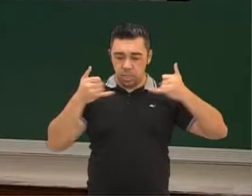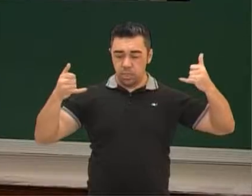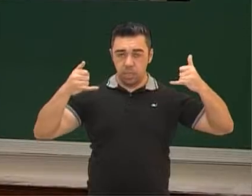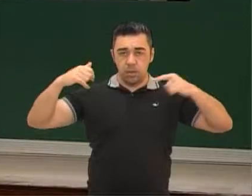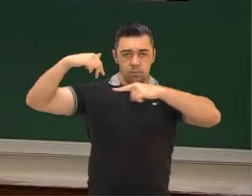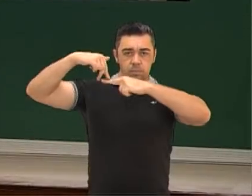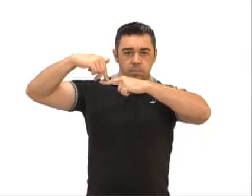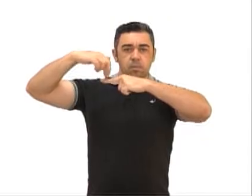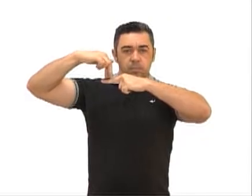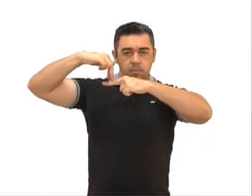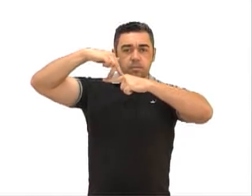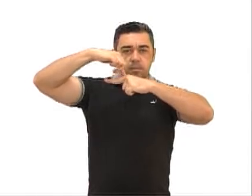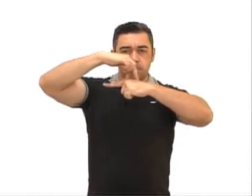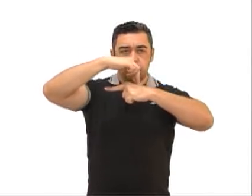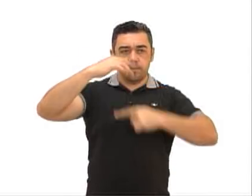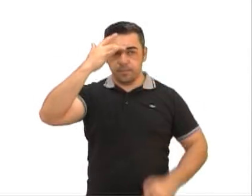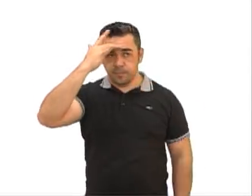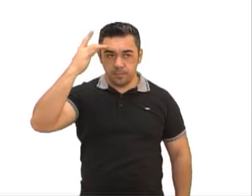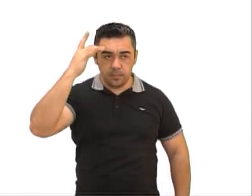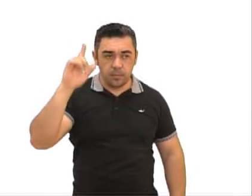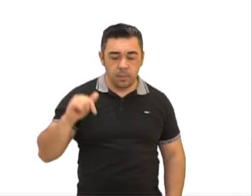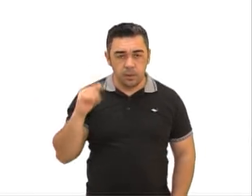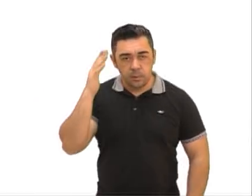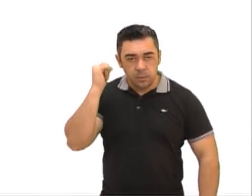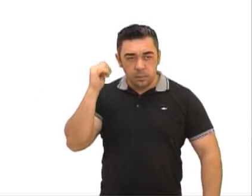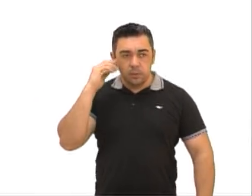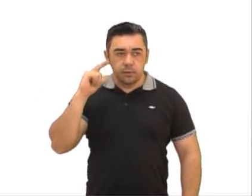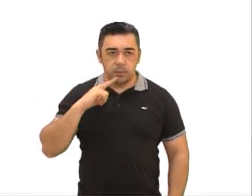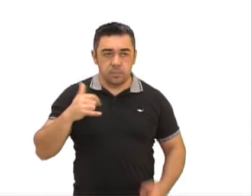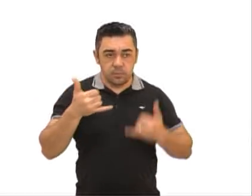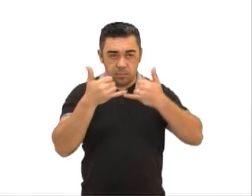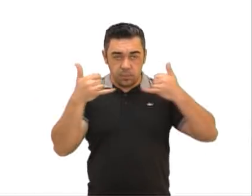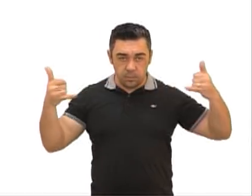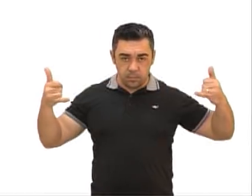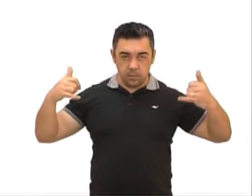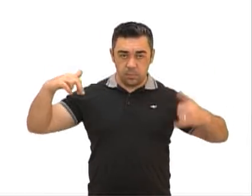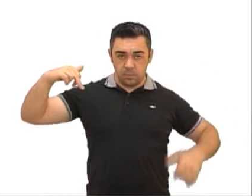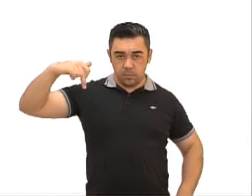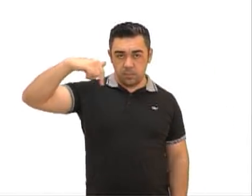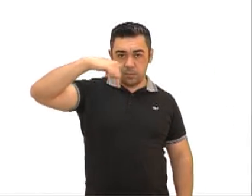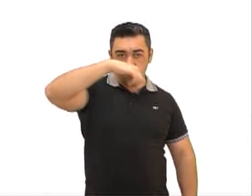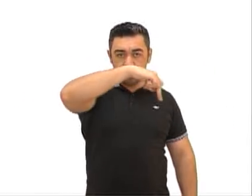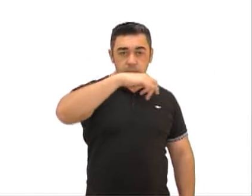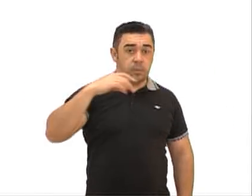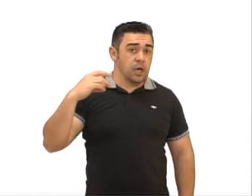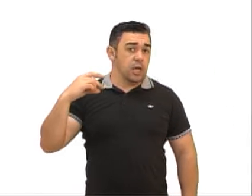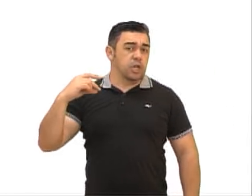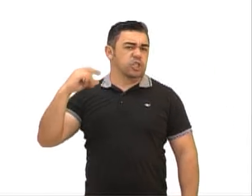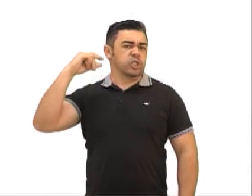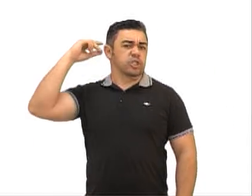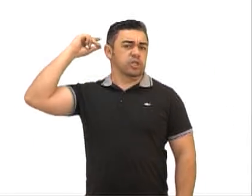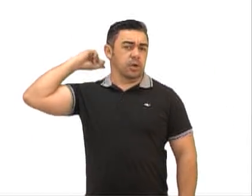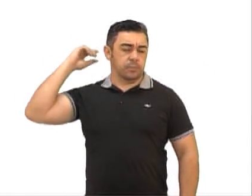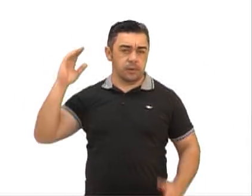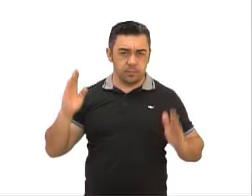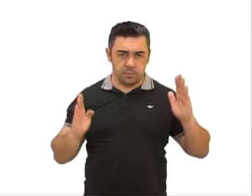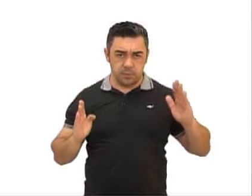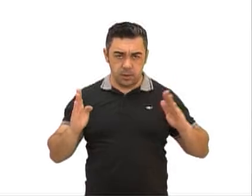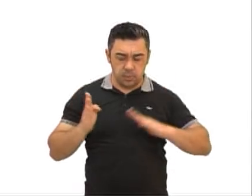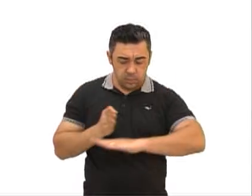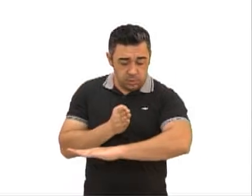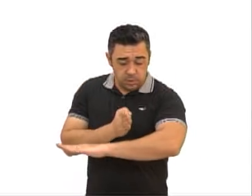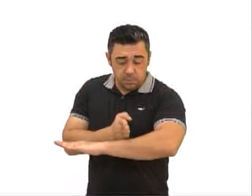O aramista é o equilibrista de arame, que antigamente, lá na Idade Média, lá no